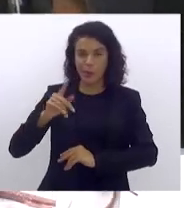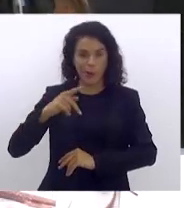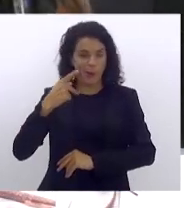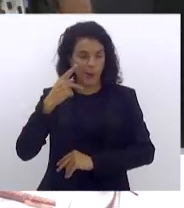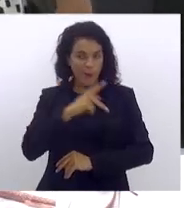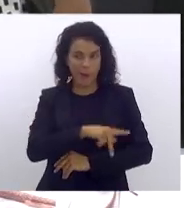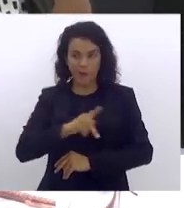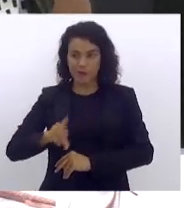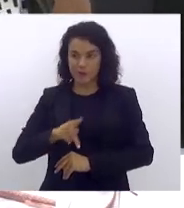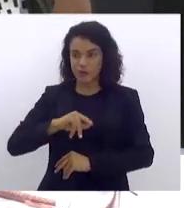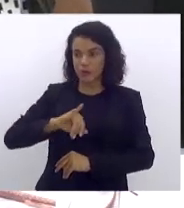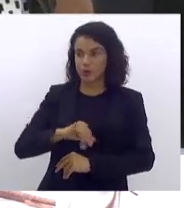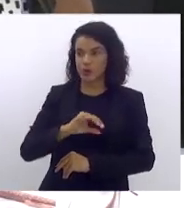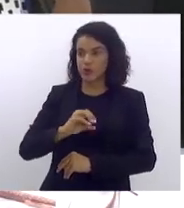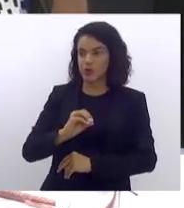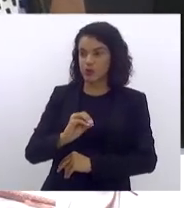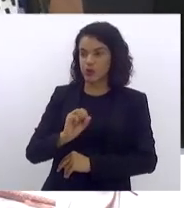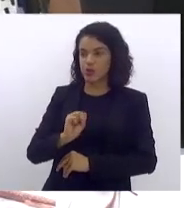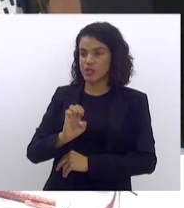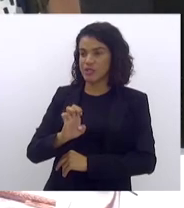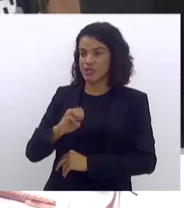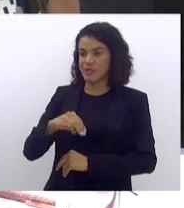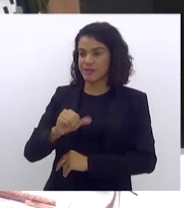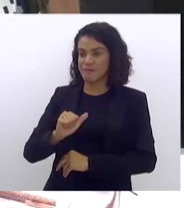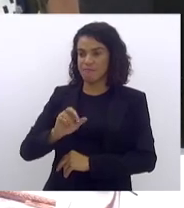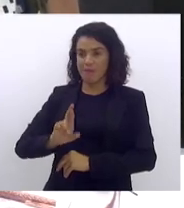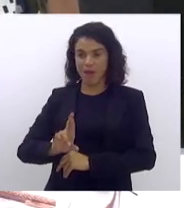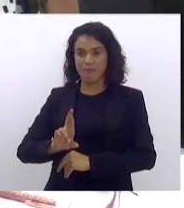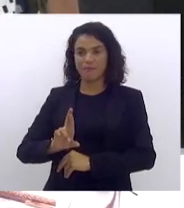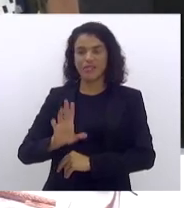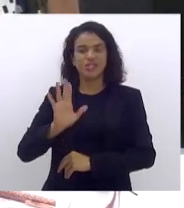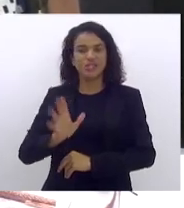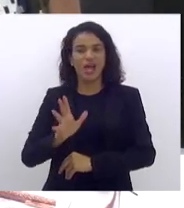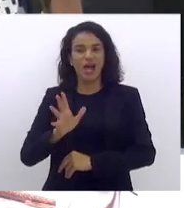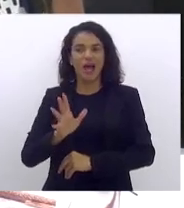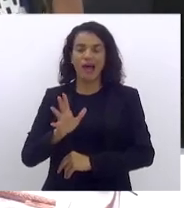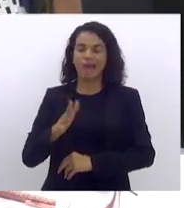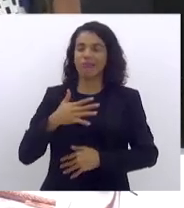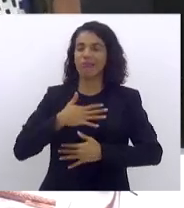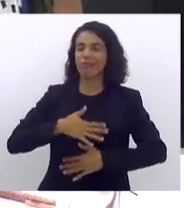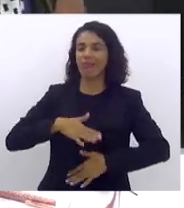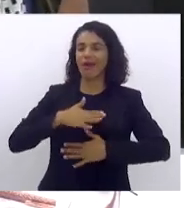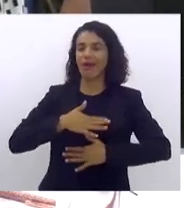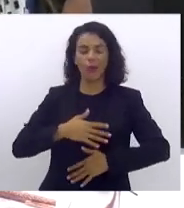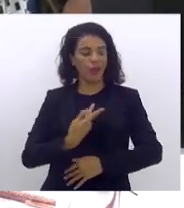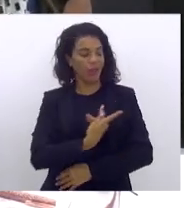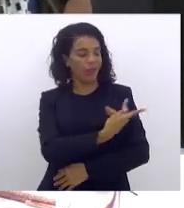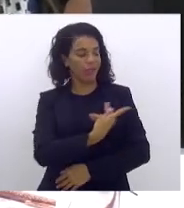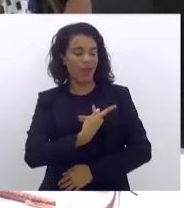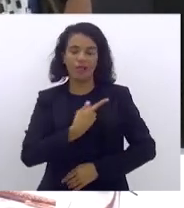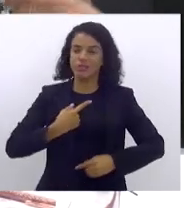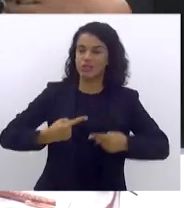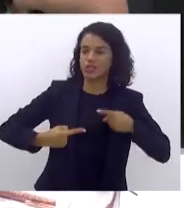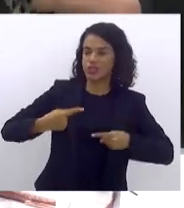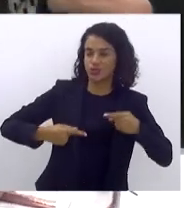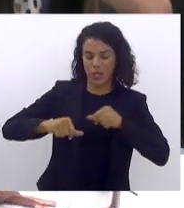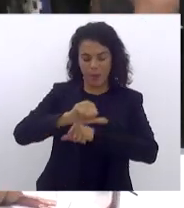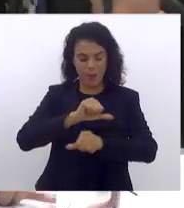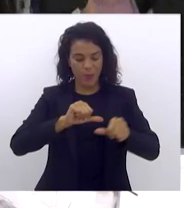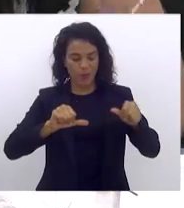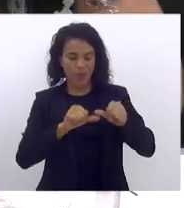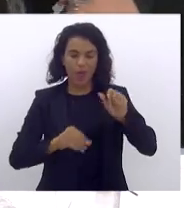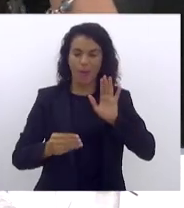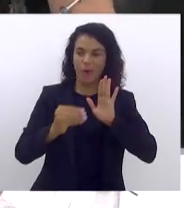Josemar, que faz que já comigo já tivemos a tranquilidade de discutir, alterar, colocar